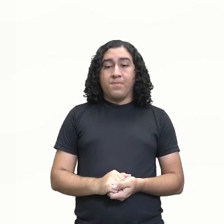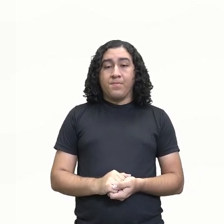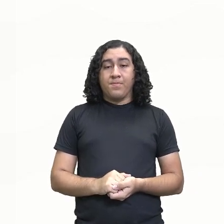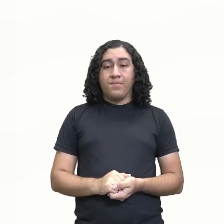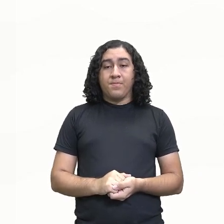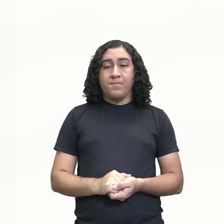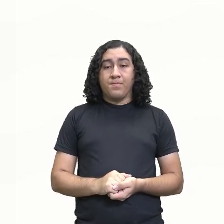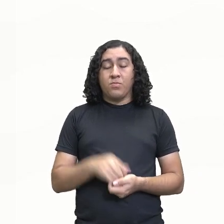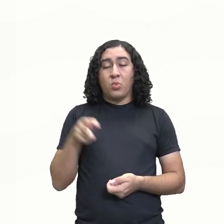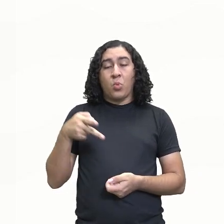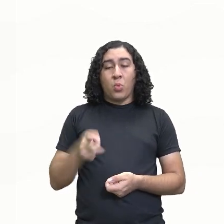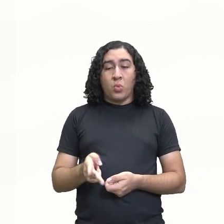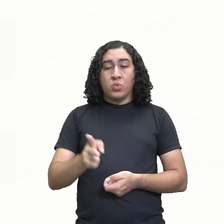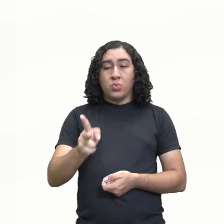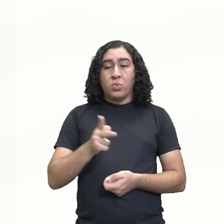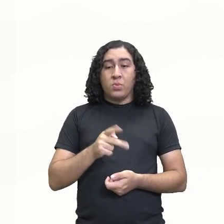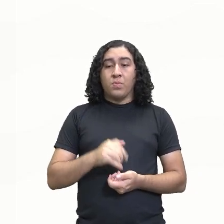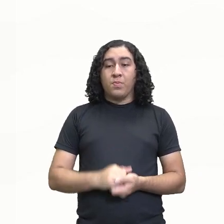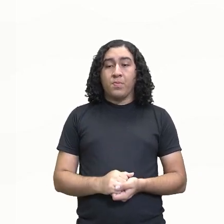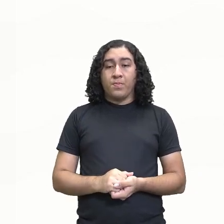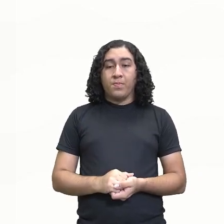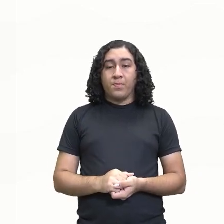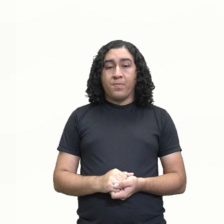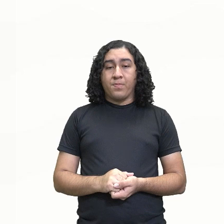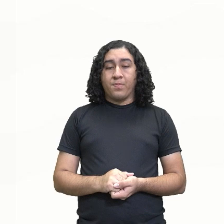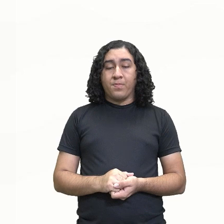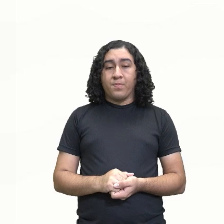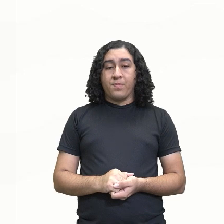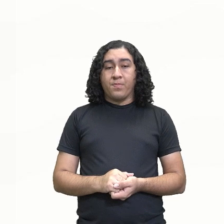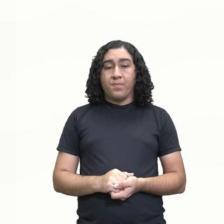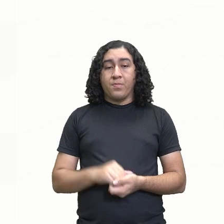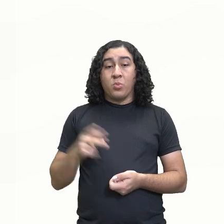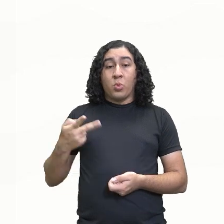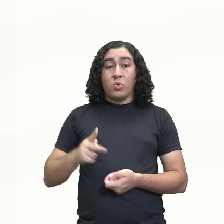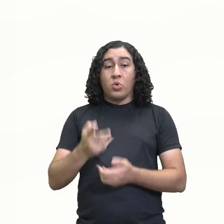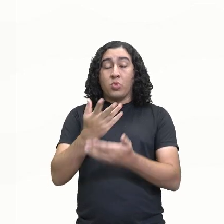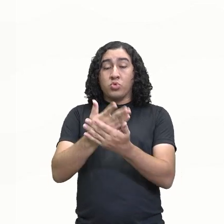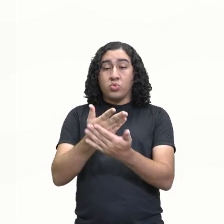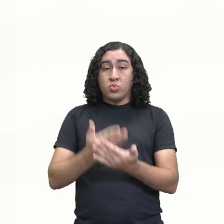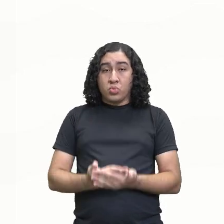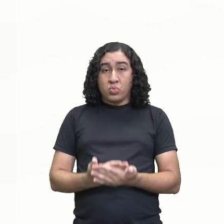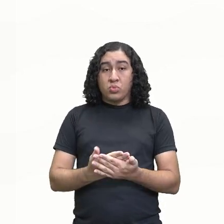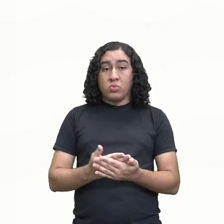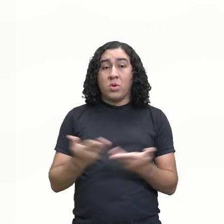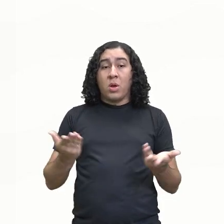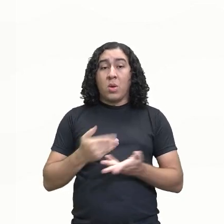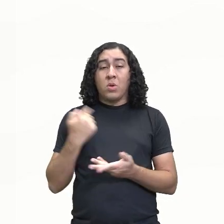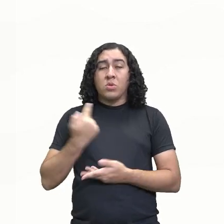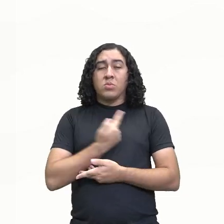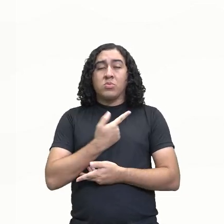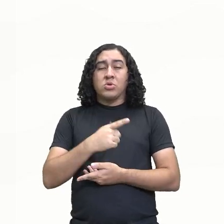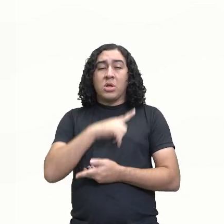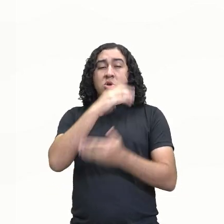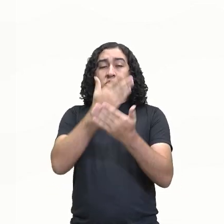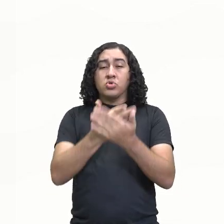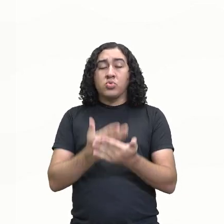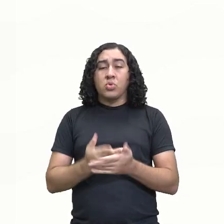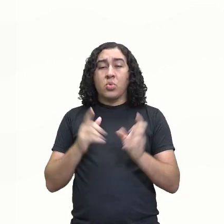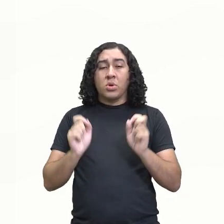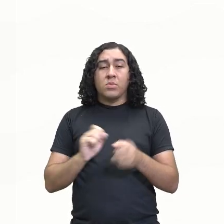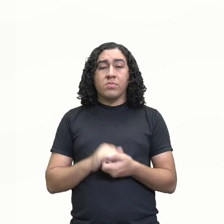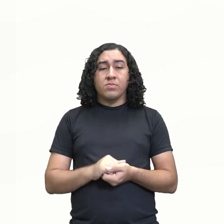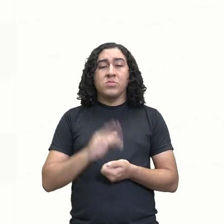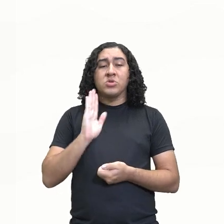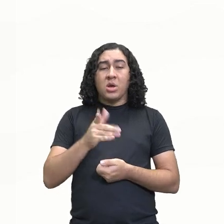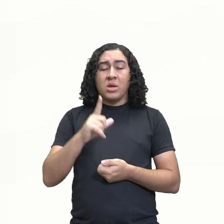então mais um pouquinho aí no estudo da nossa função seno, chegamos aqui para estudar o quê? Já vimos aí